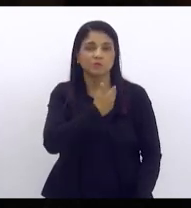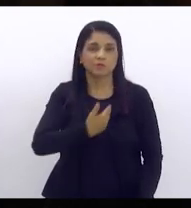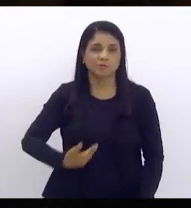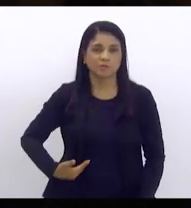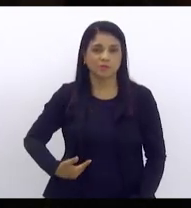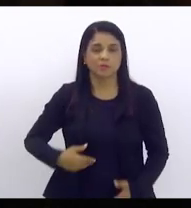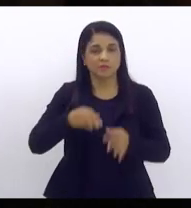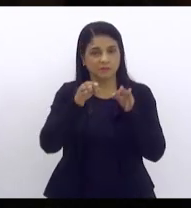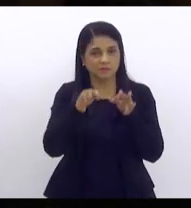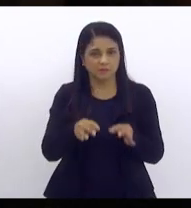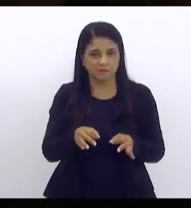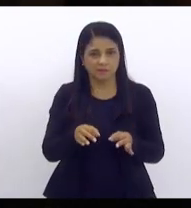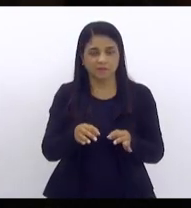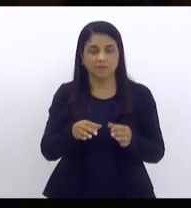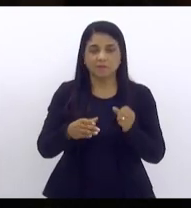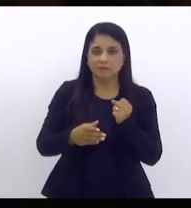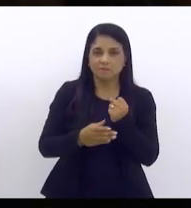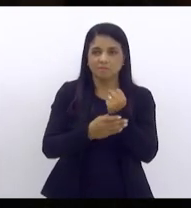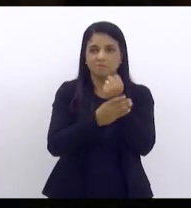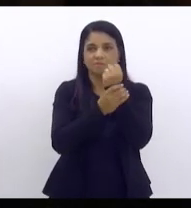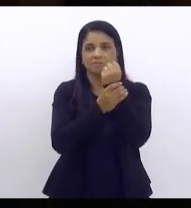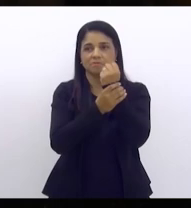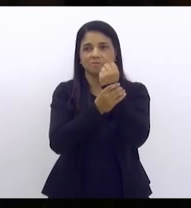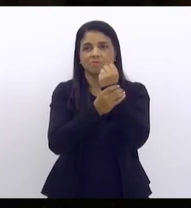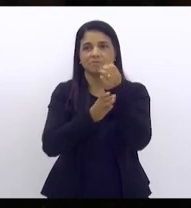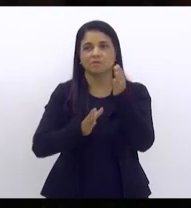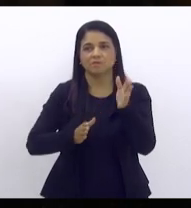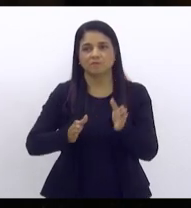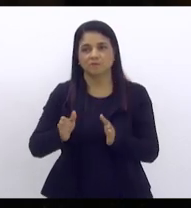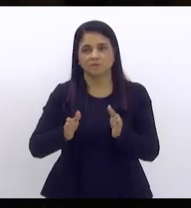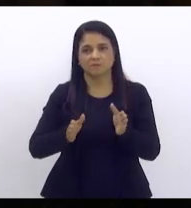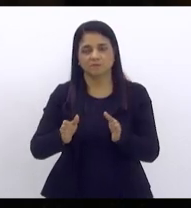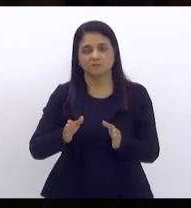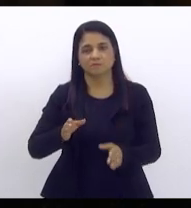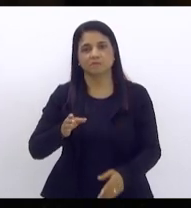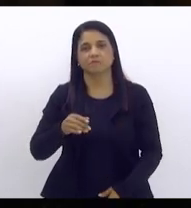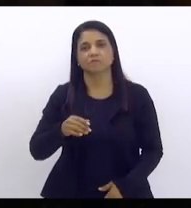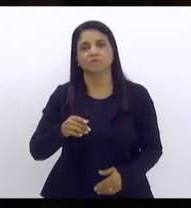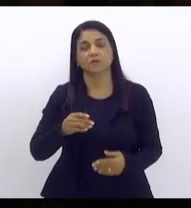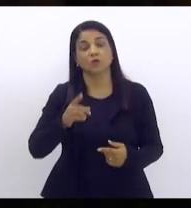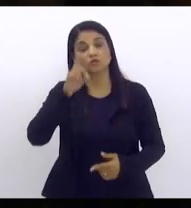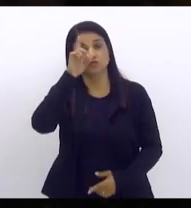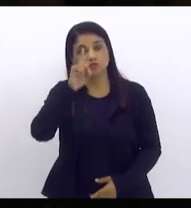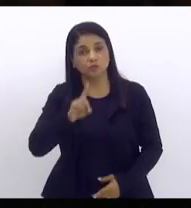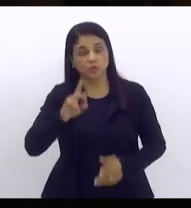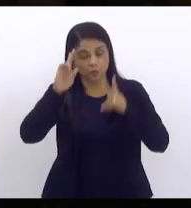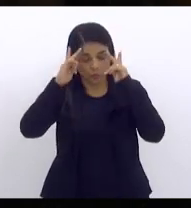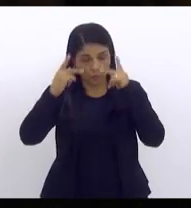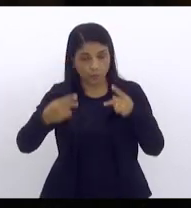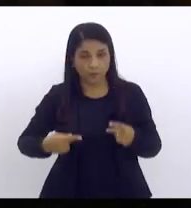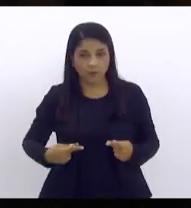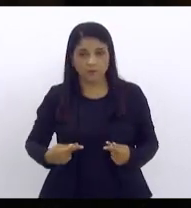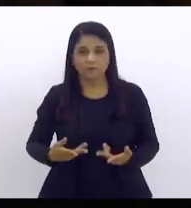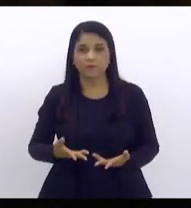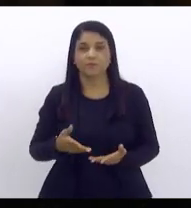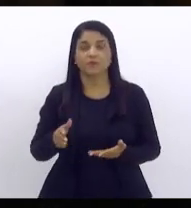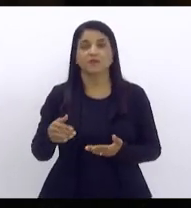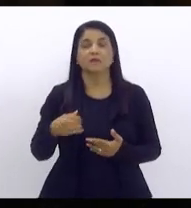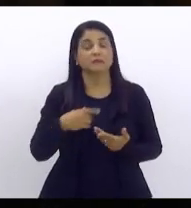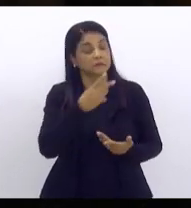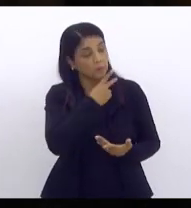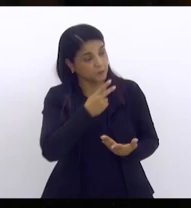acertada, que garanta acesso à dignidade humana. E aí, senhor presidente, outro dado que é